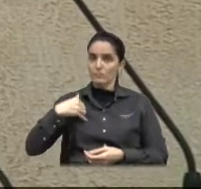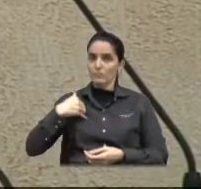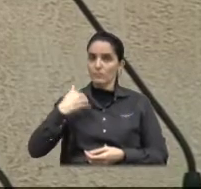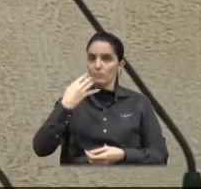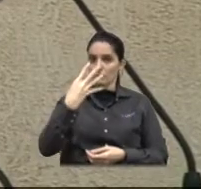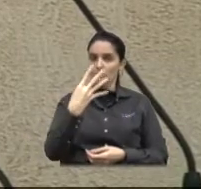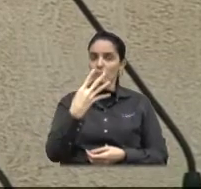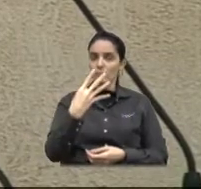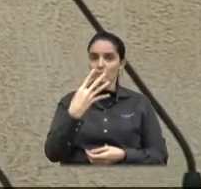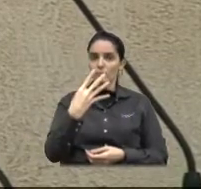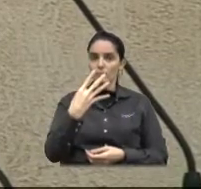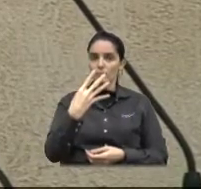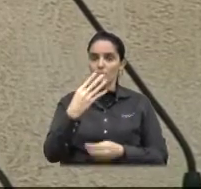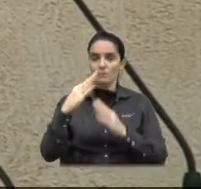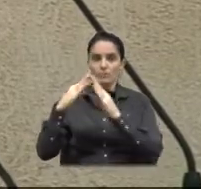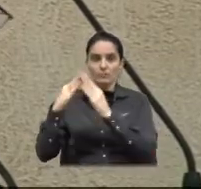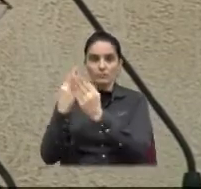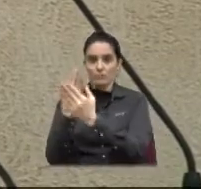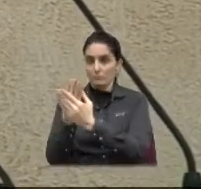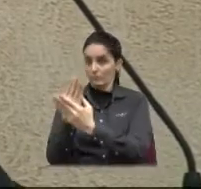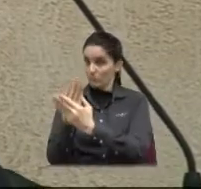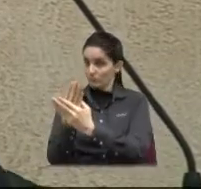na escola